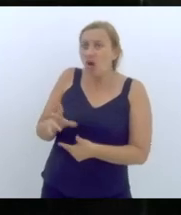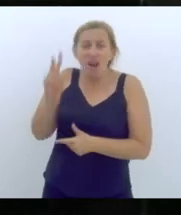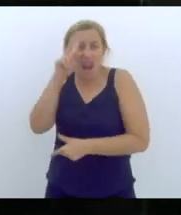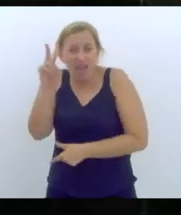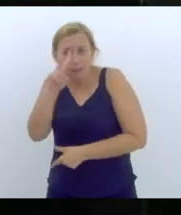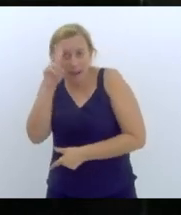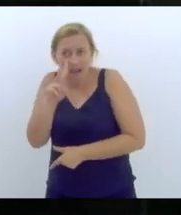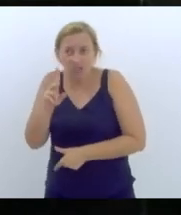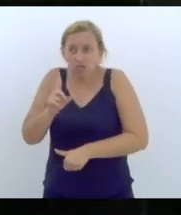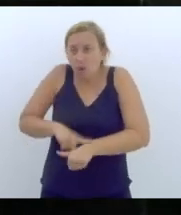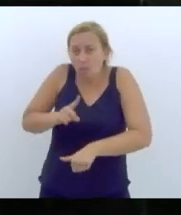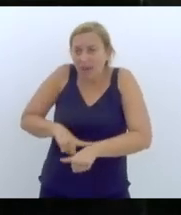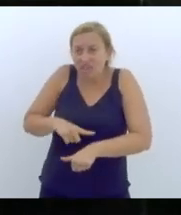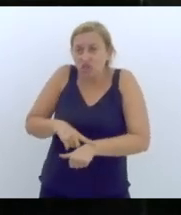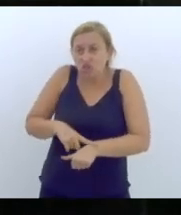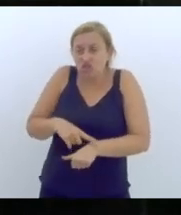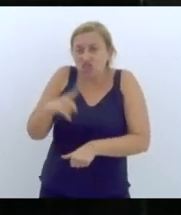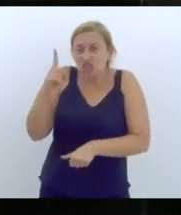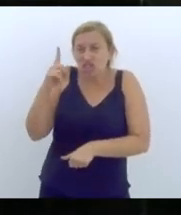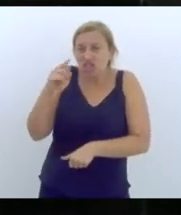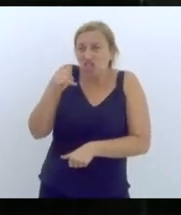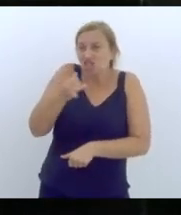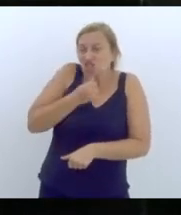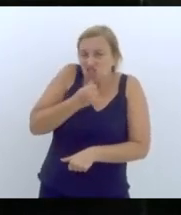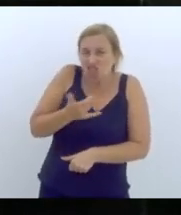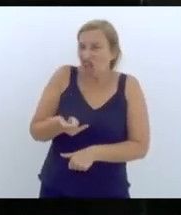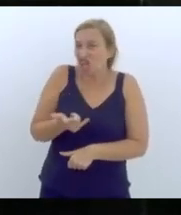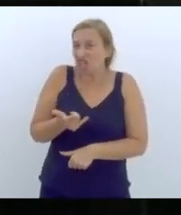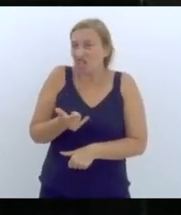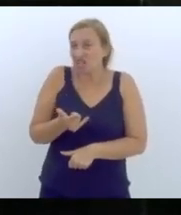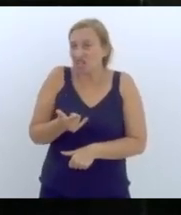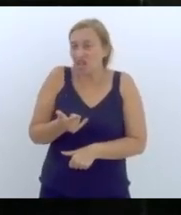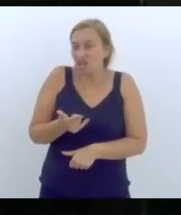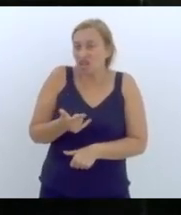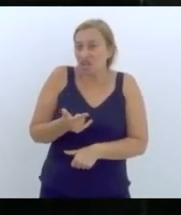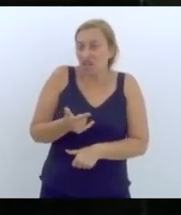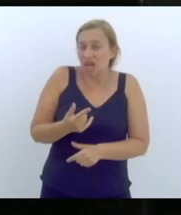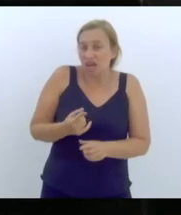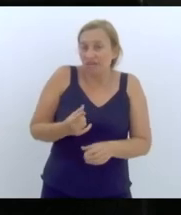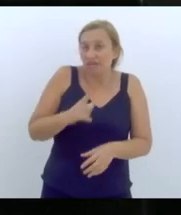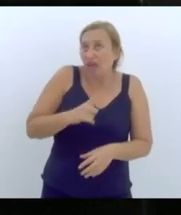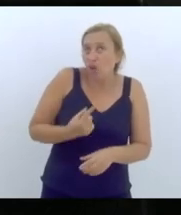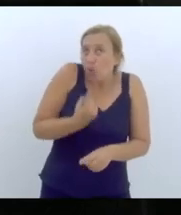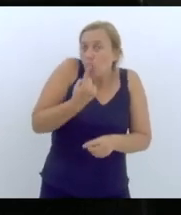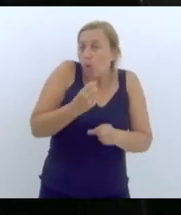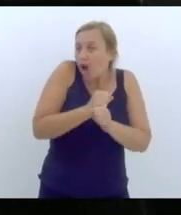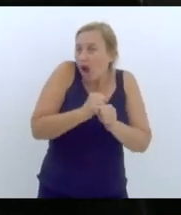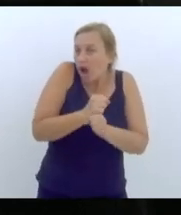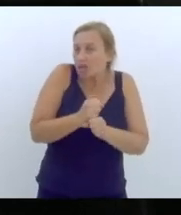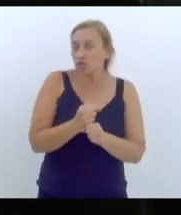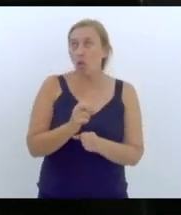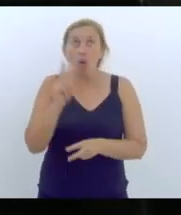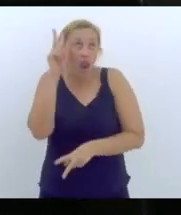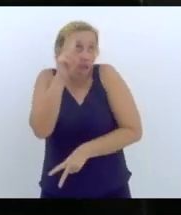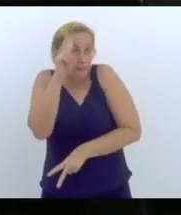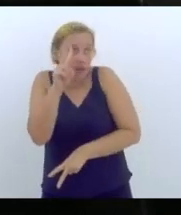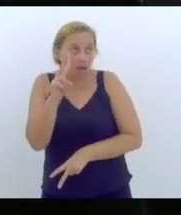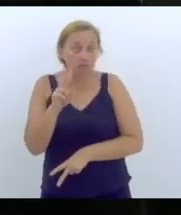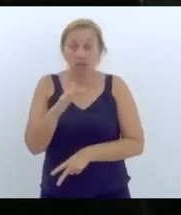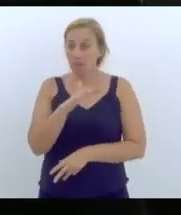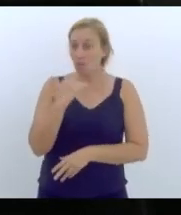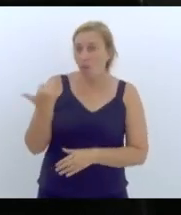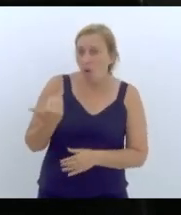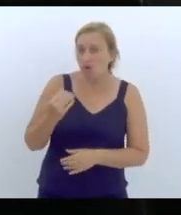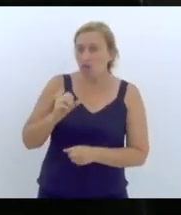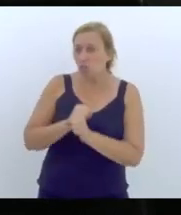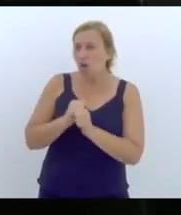lembradas apenas quando uma tragédia alcança um ano, apenas quando lembramos o luto do